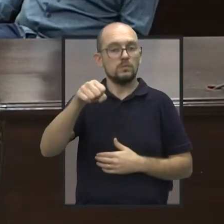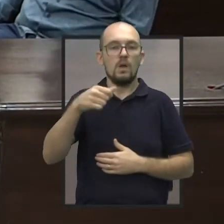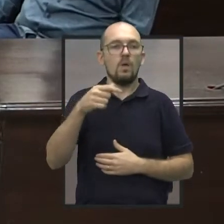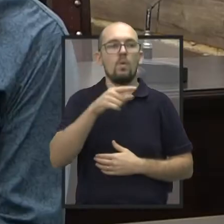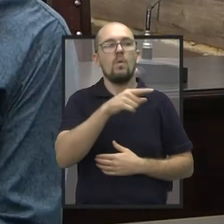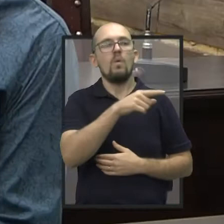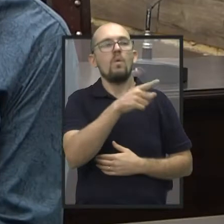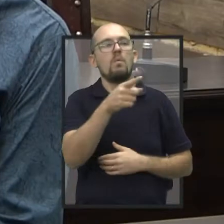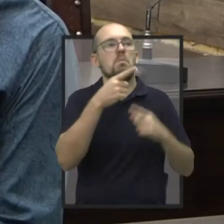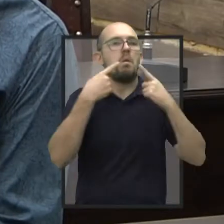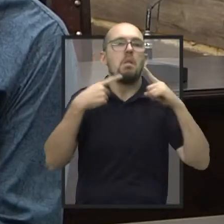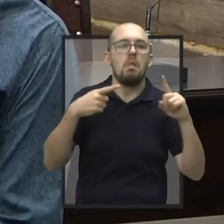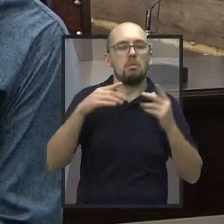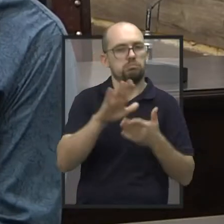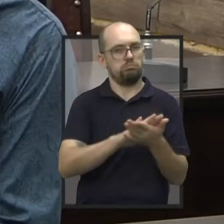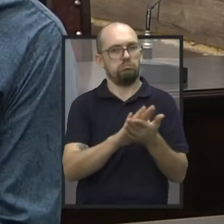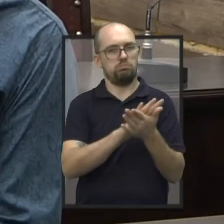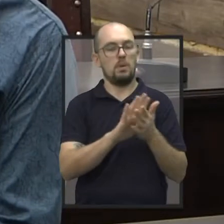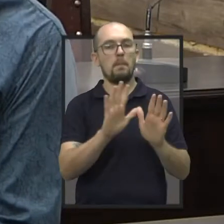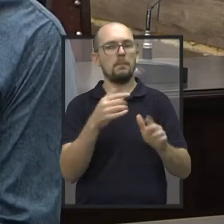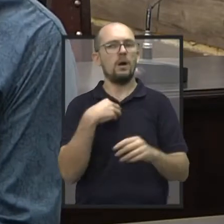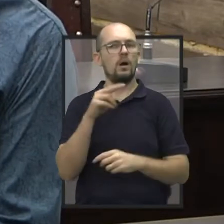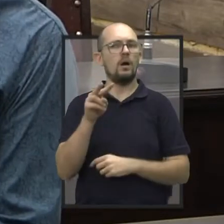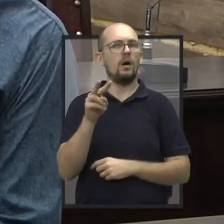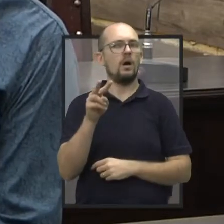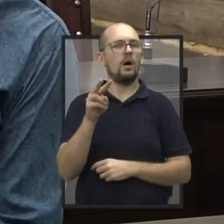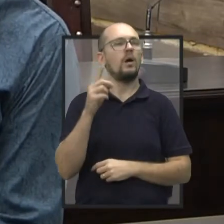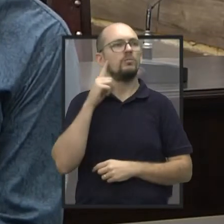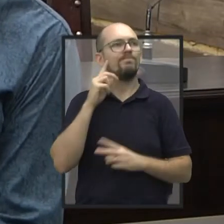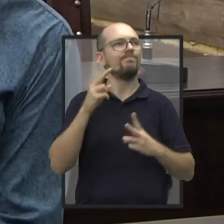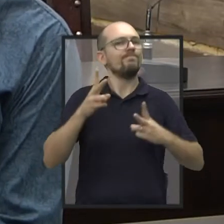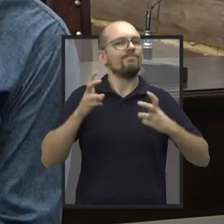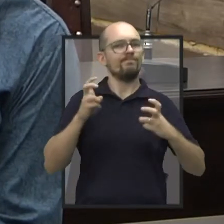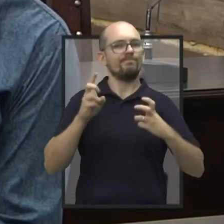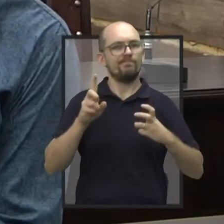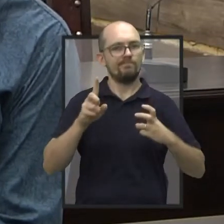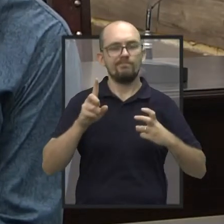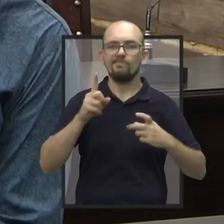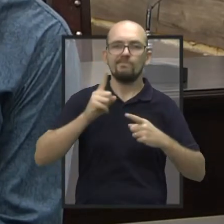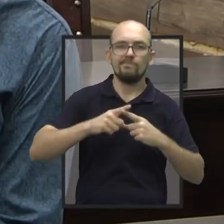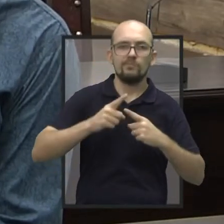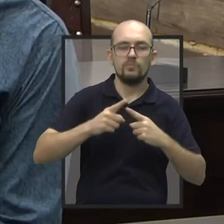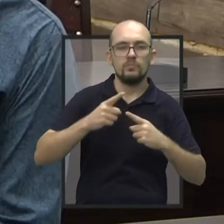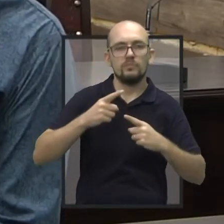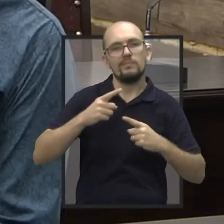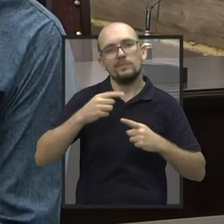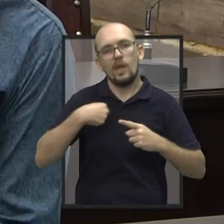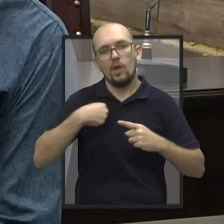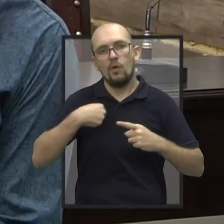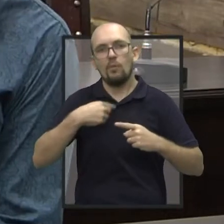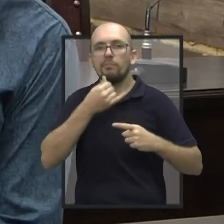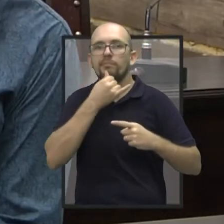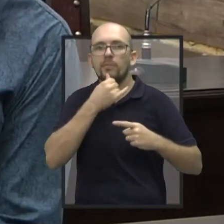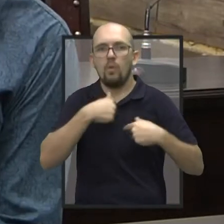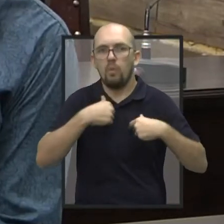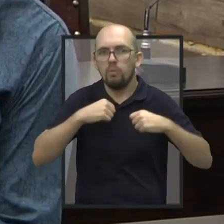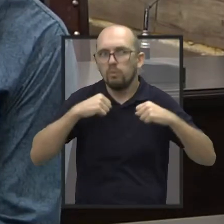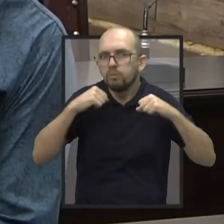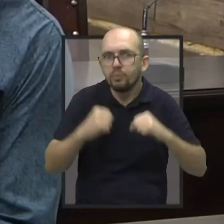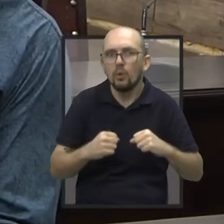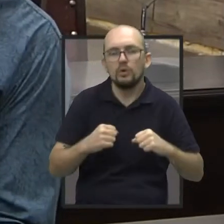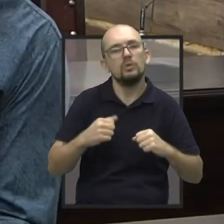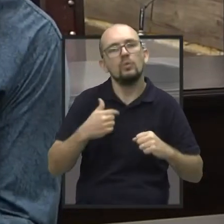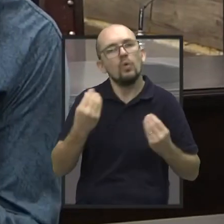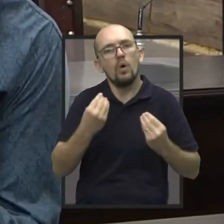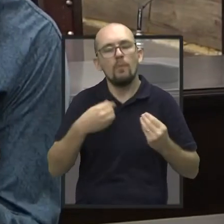a receber reclamação, mas a gente se atenta nisso. Porque eu, toda vez que posso, eu